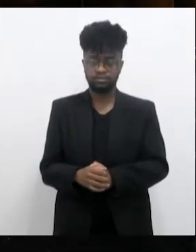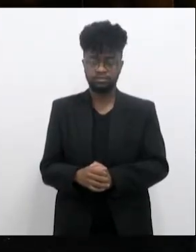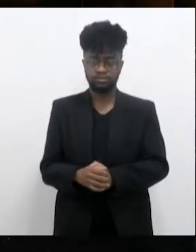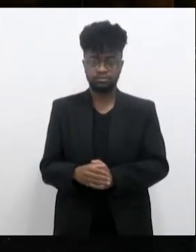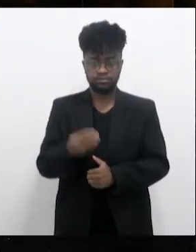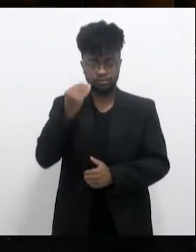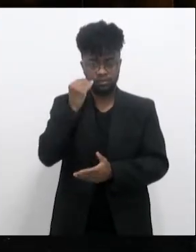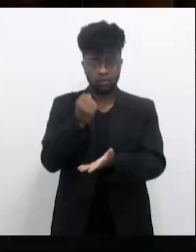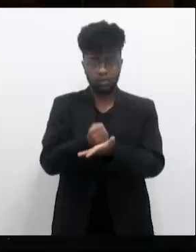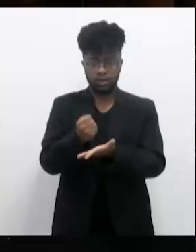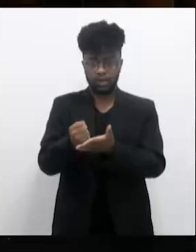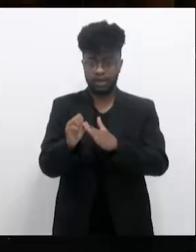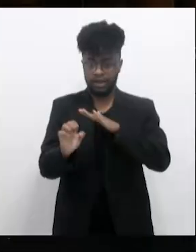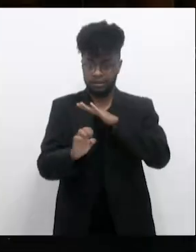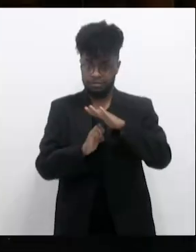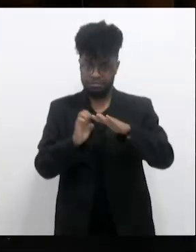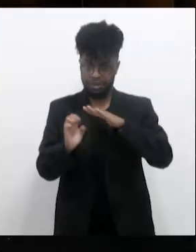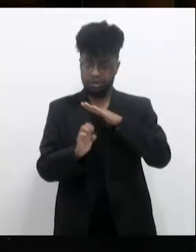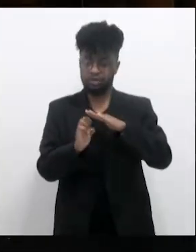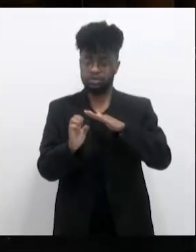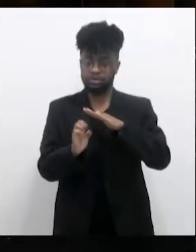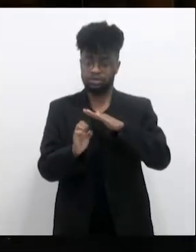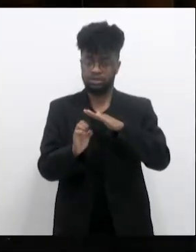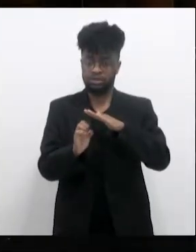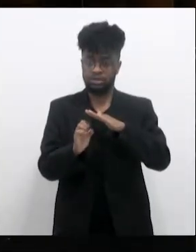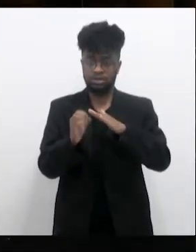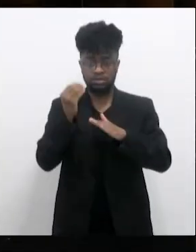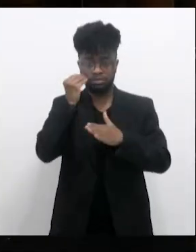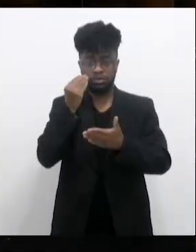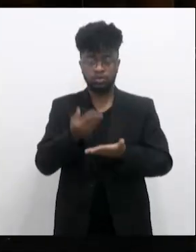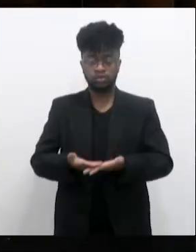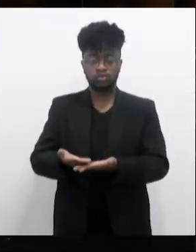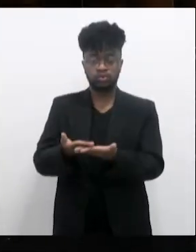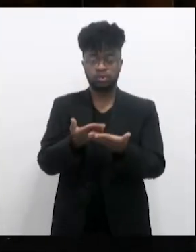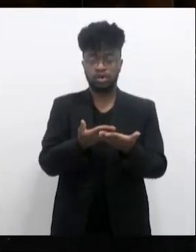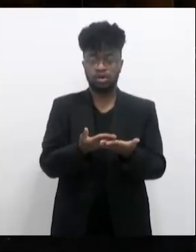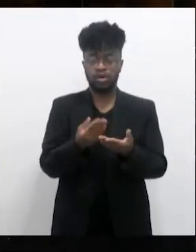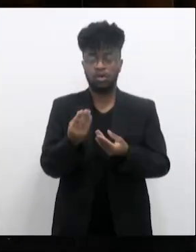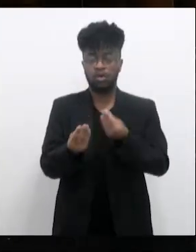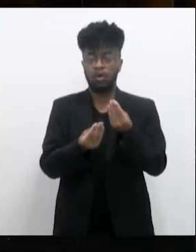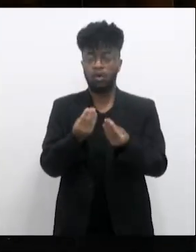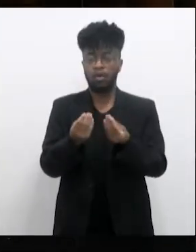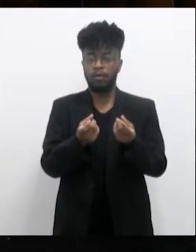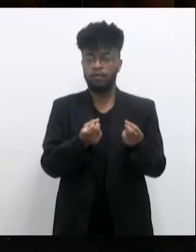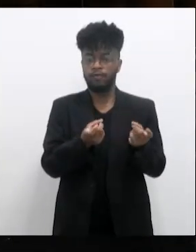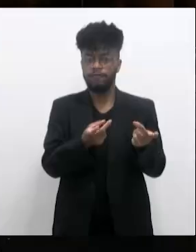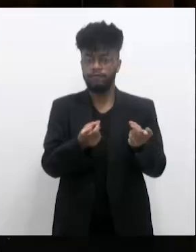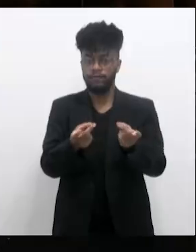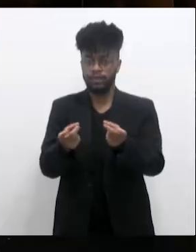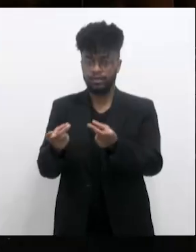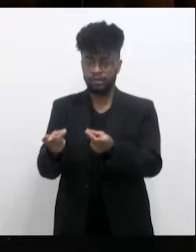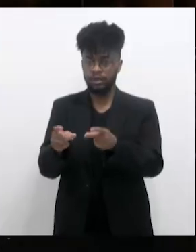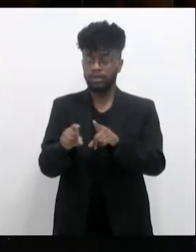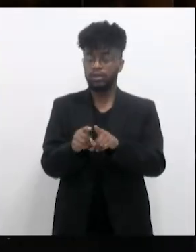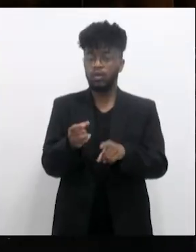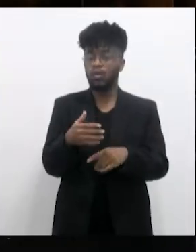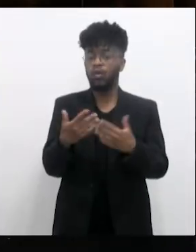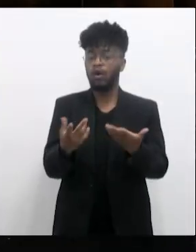empresas mercadológicas para estudar como vender e a quanto